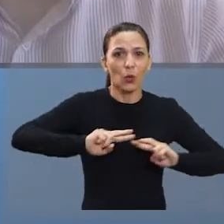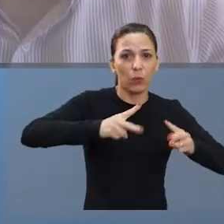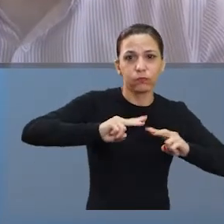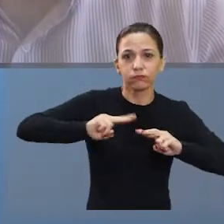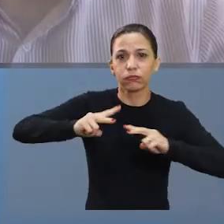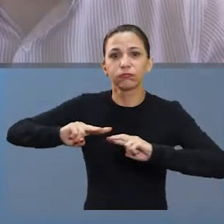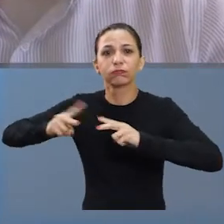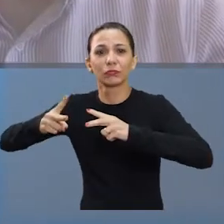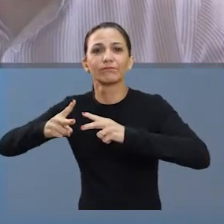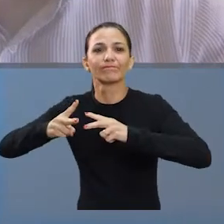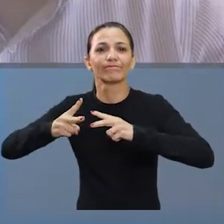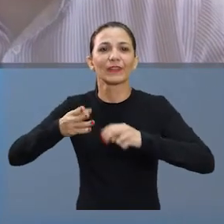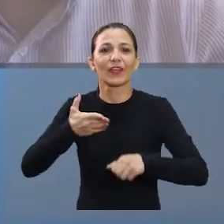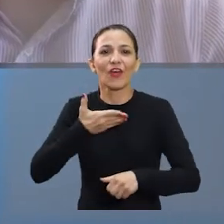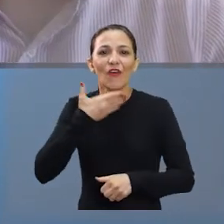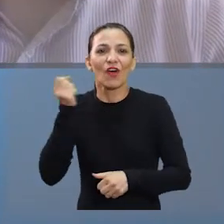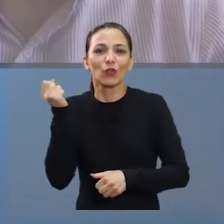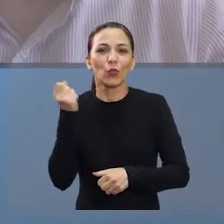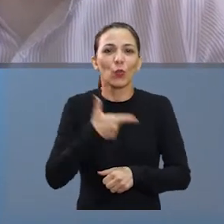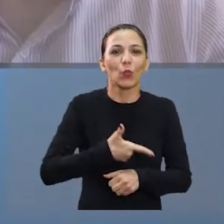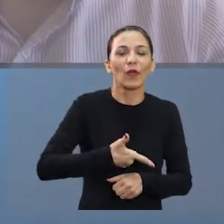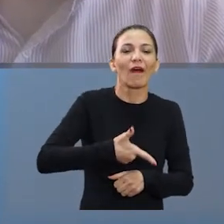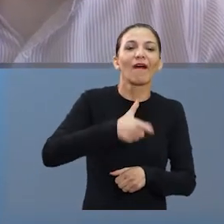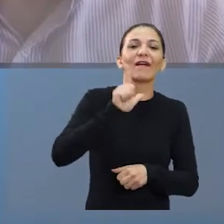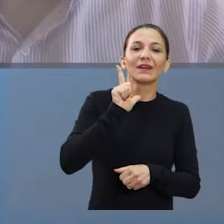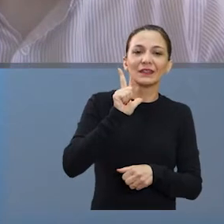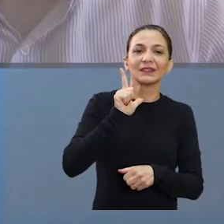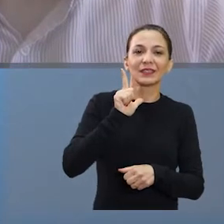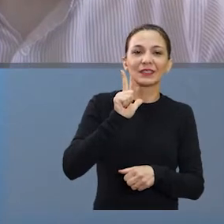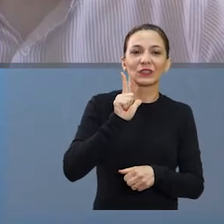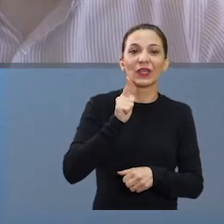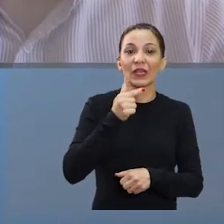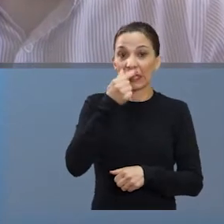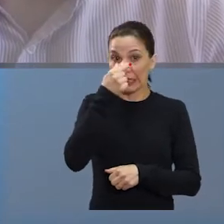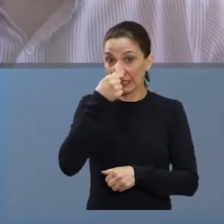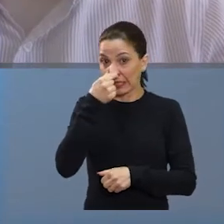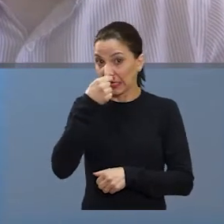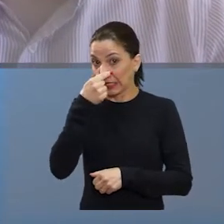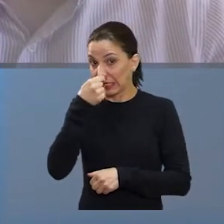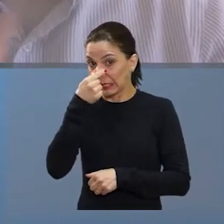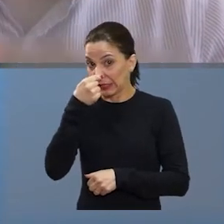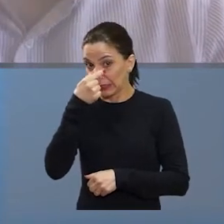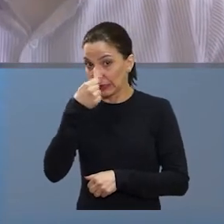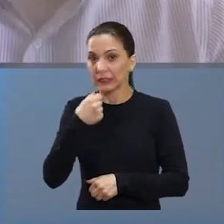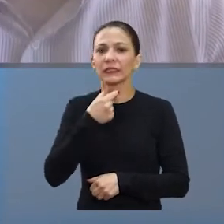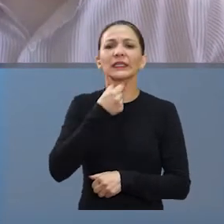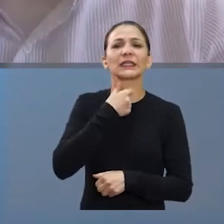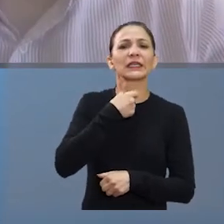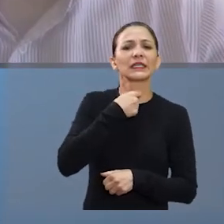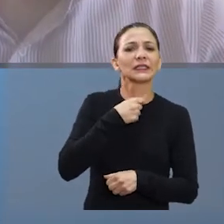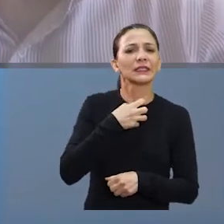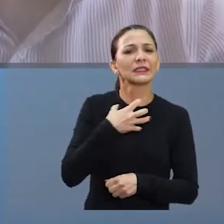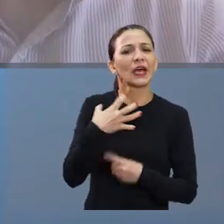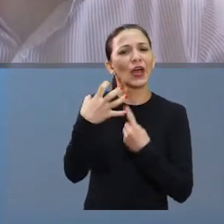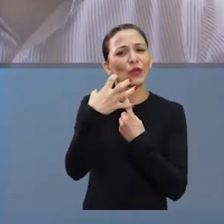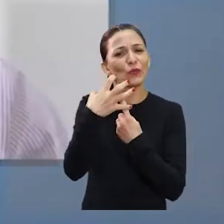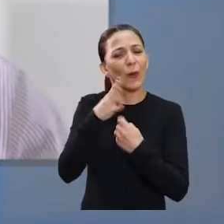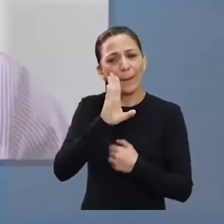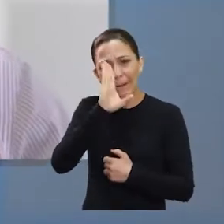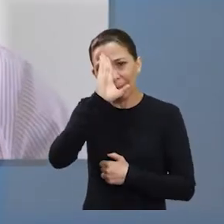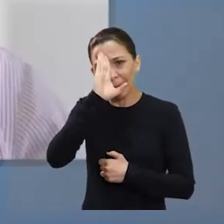isso seja uma vantagem evolutiva dessa variante que a faça se transmitir com mais